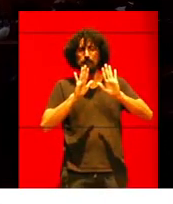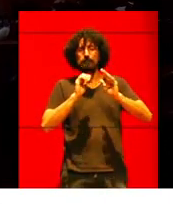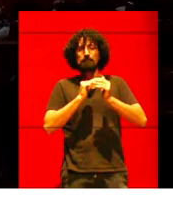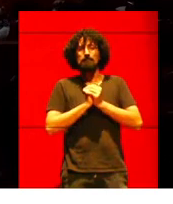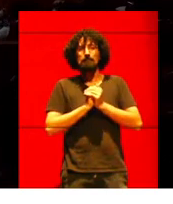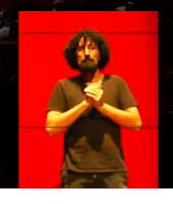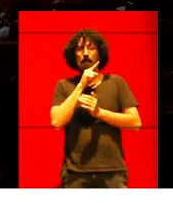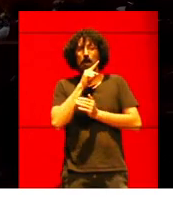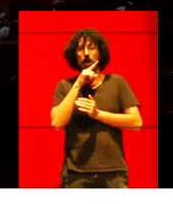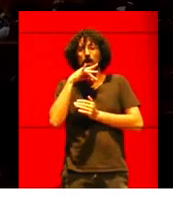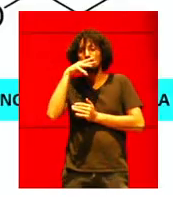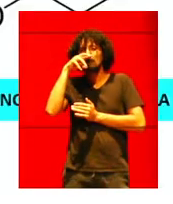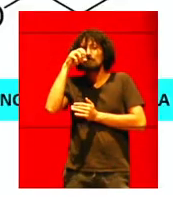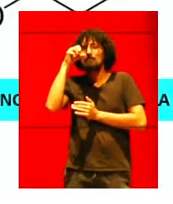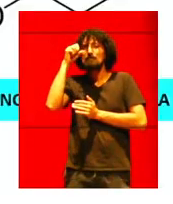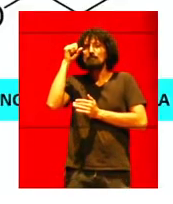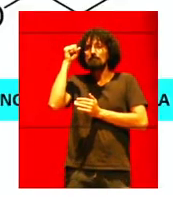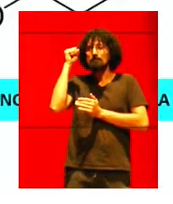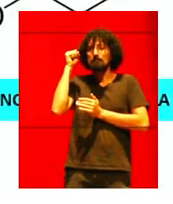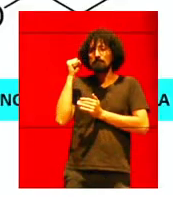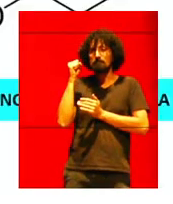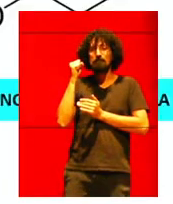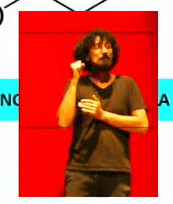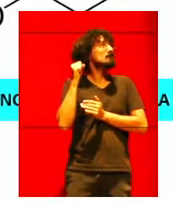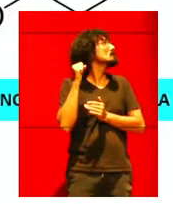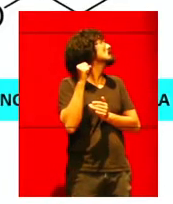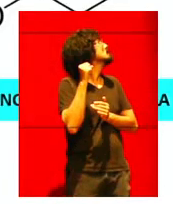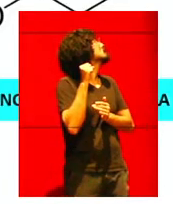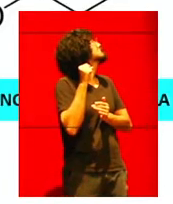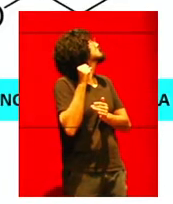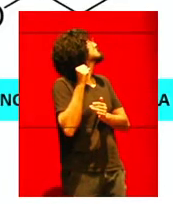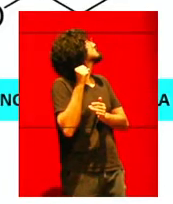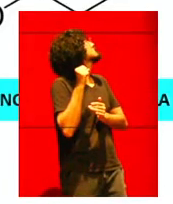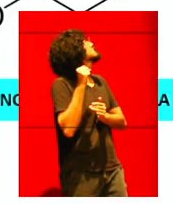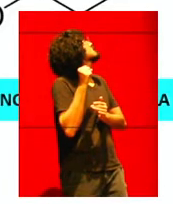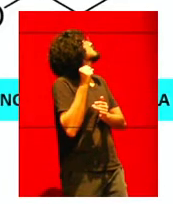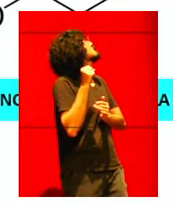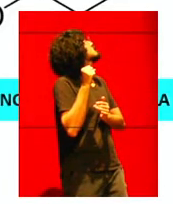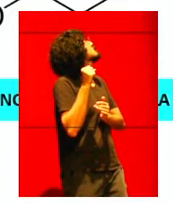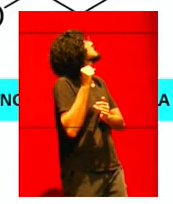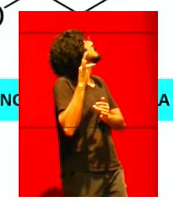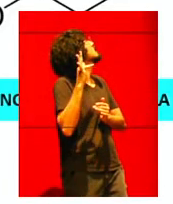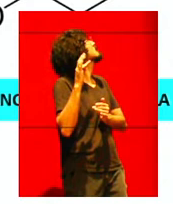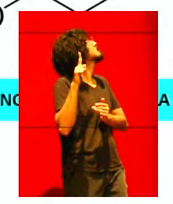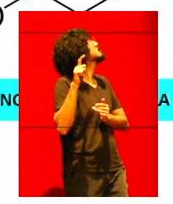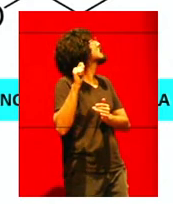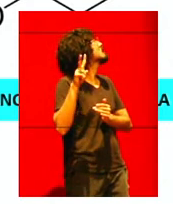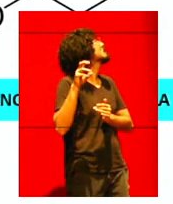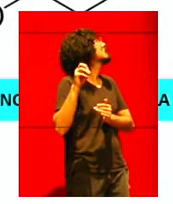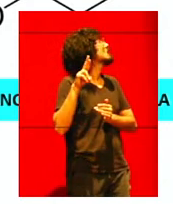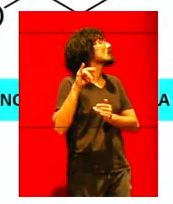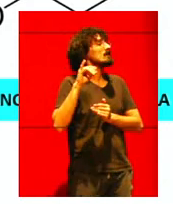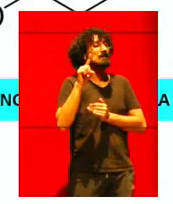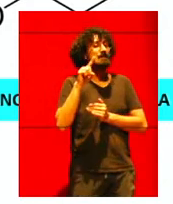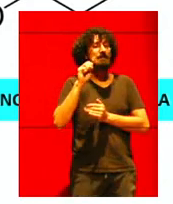O aroma do flavorizante derivado do ácido